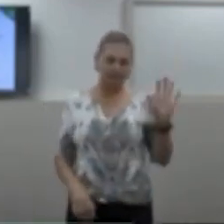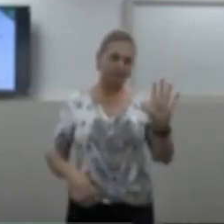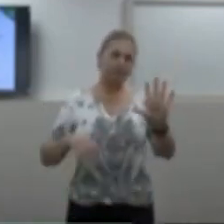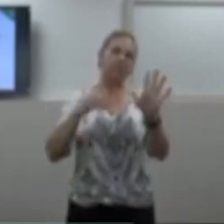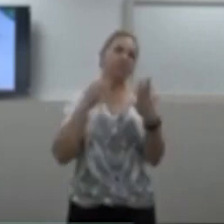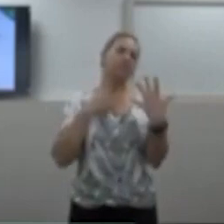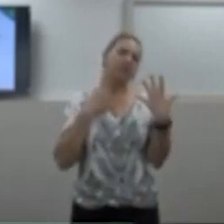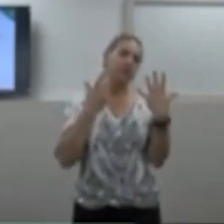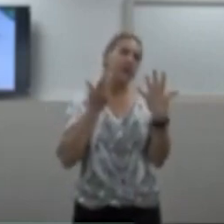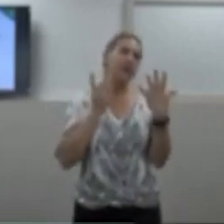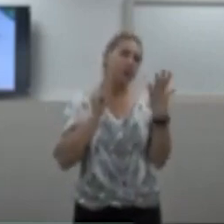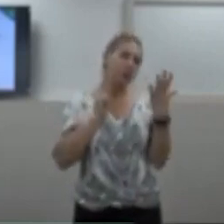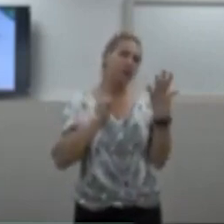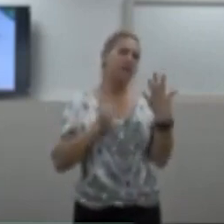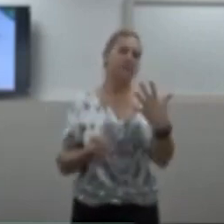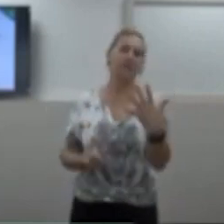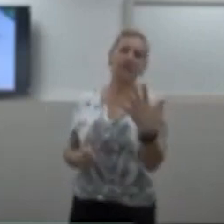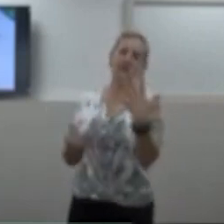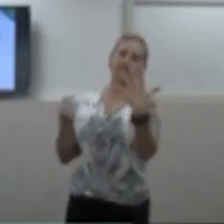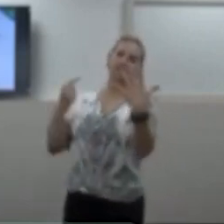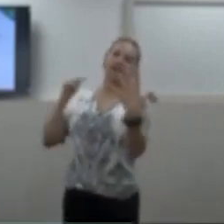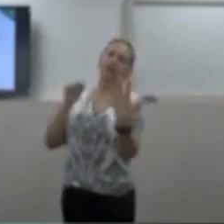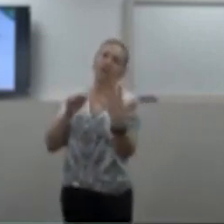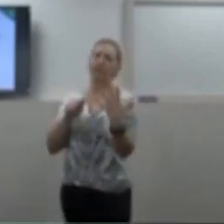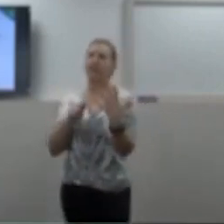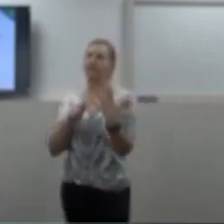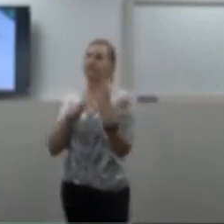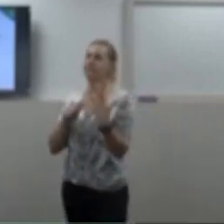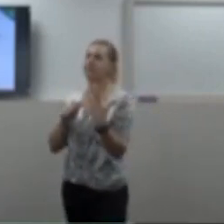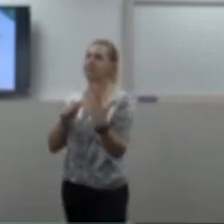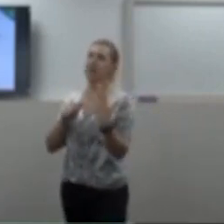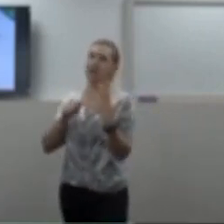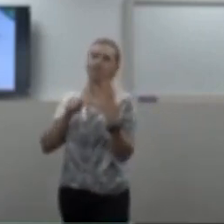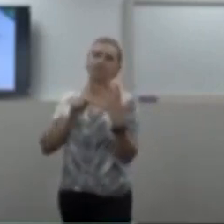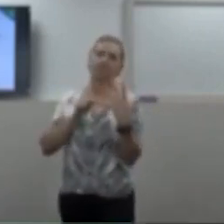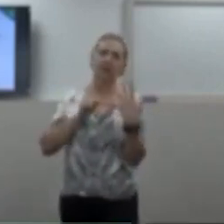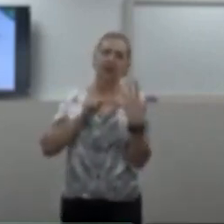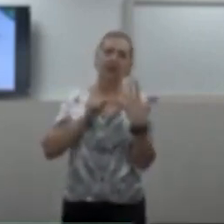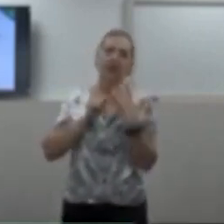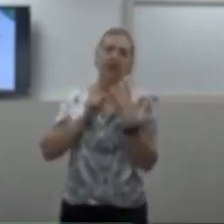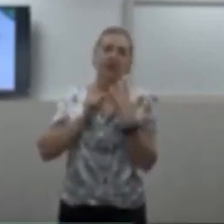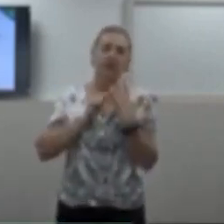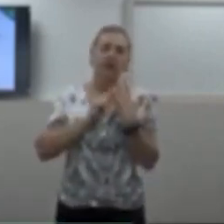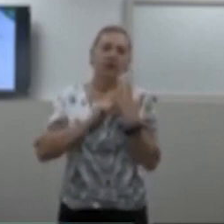supermercado, ia em nono lugar do sabonete. Então eu ia colocar